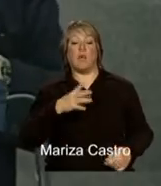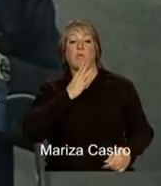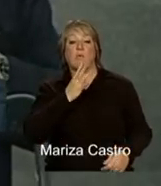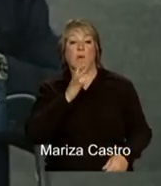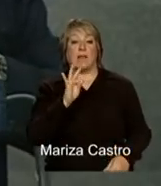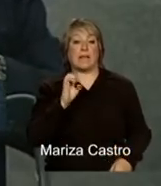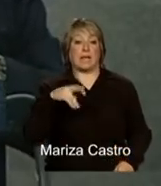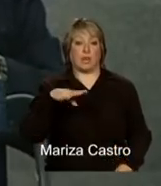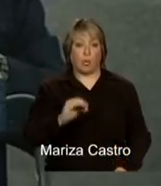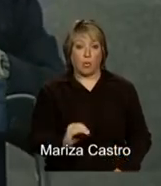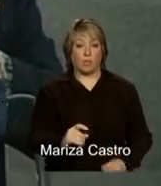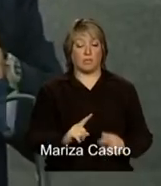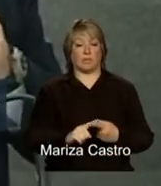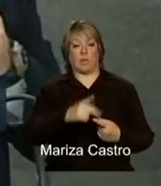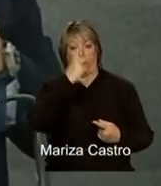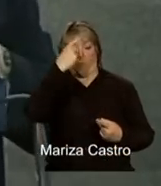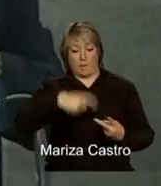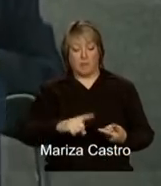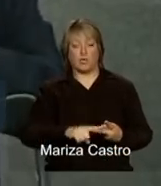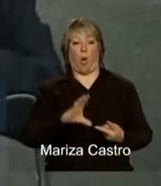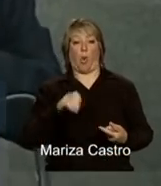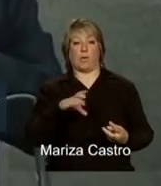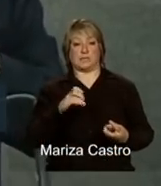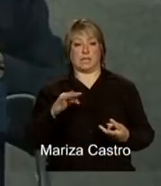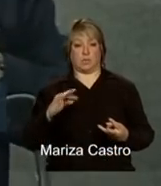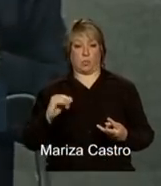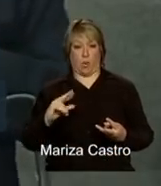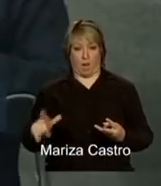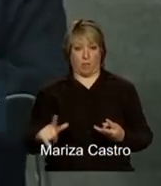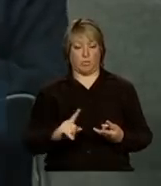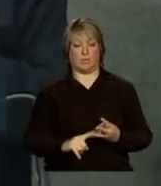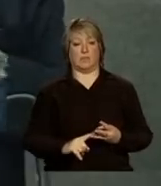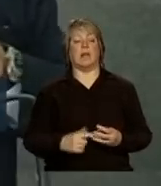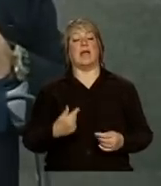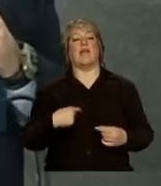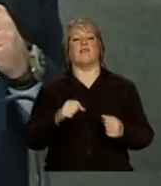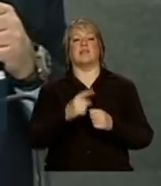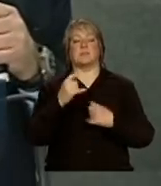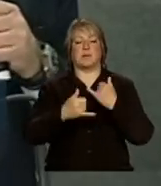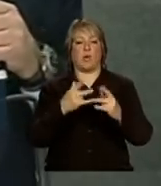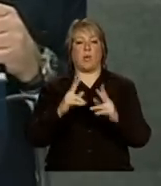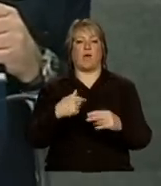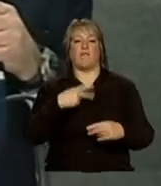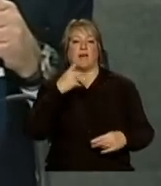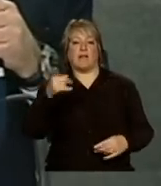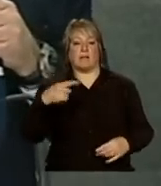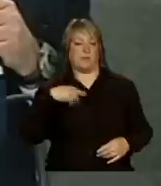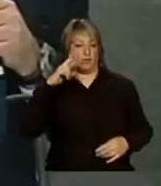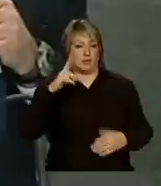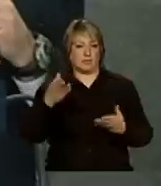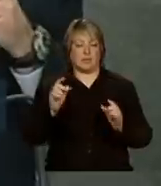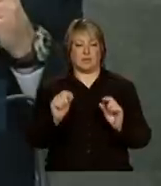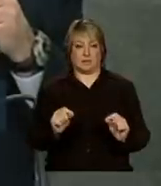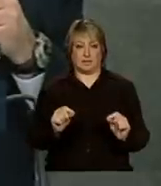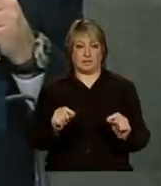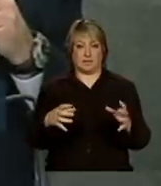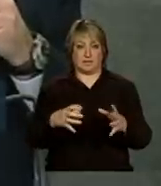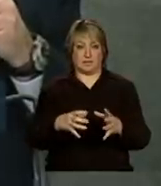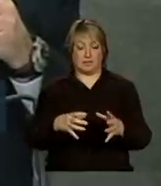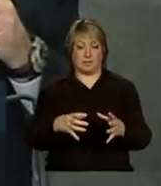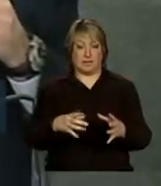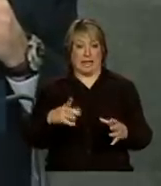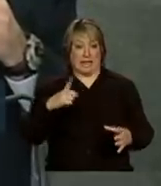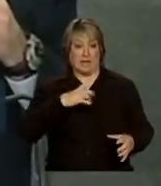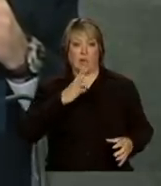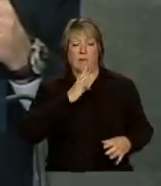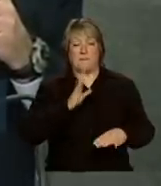técnico humano e conceitual aí eu faço uma brincadeira quando eu falo com o meu executivo di assim é teu conhecimento